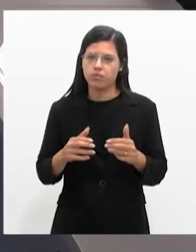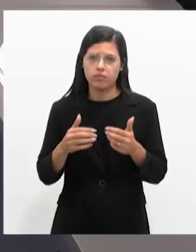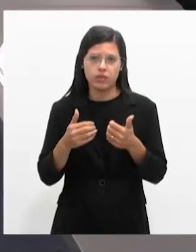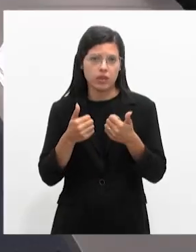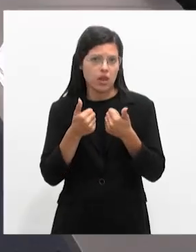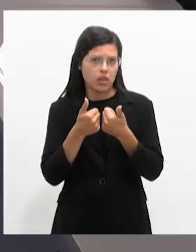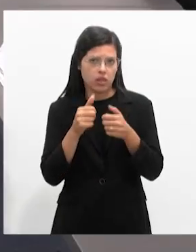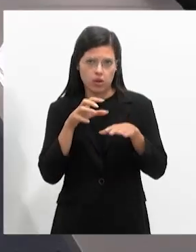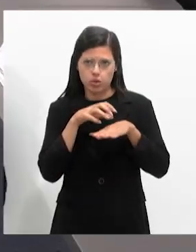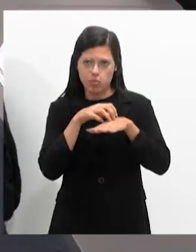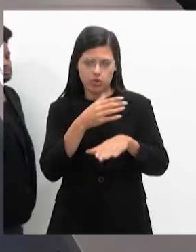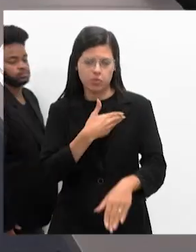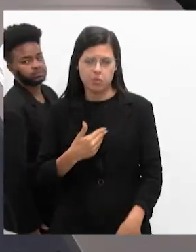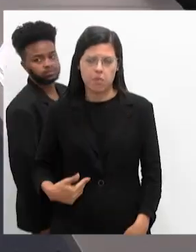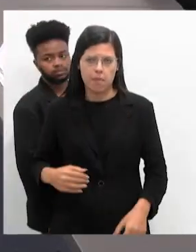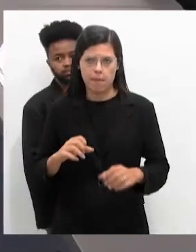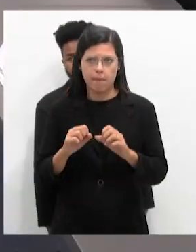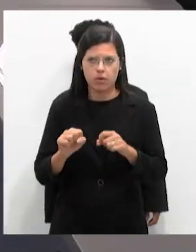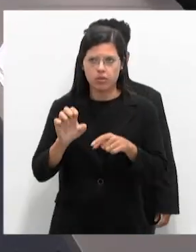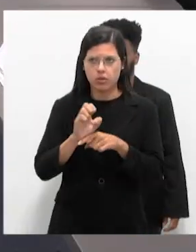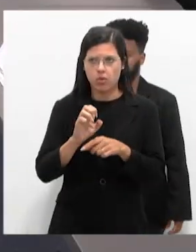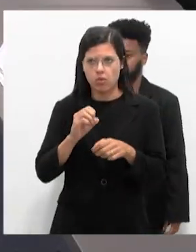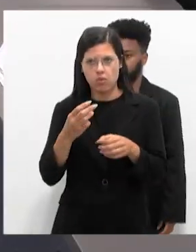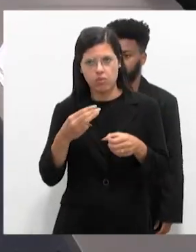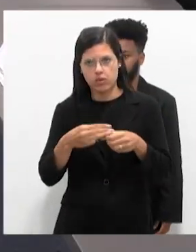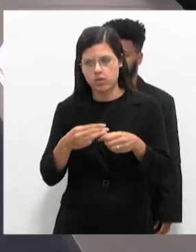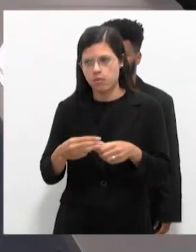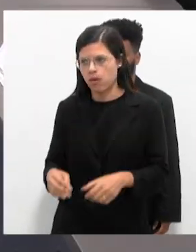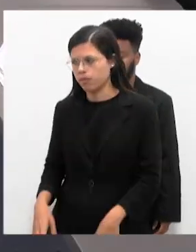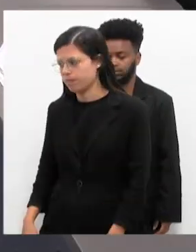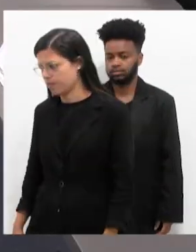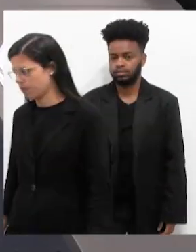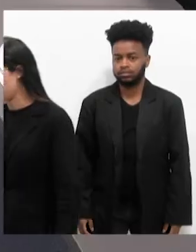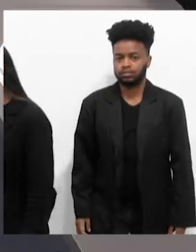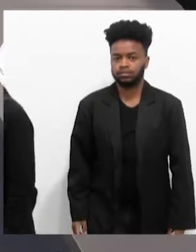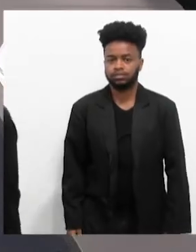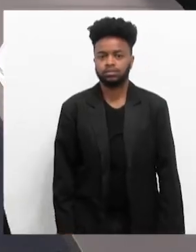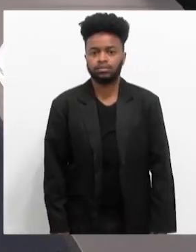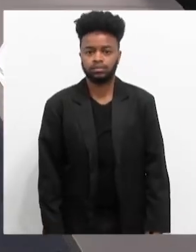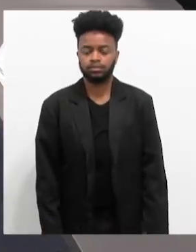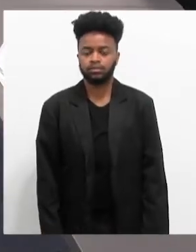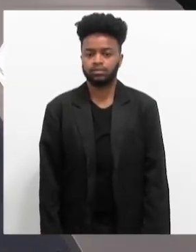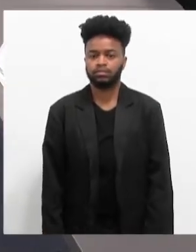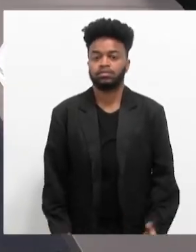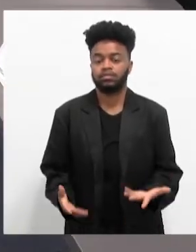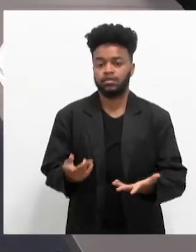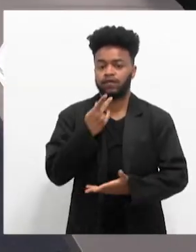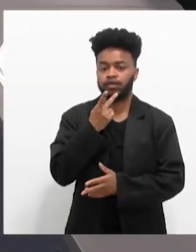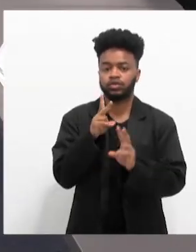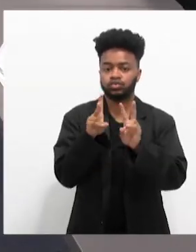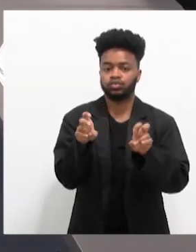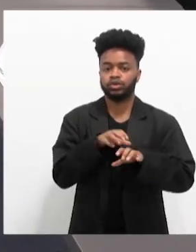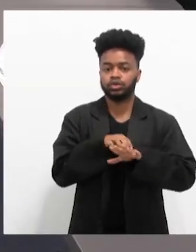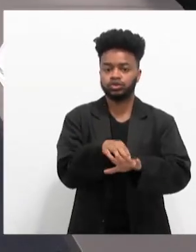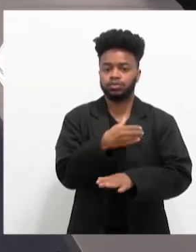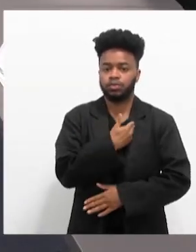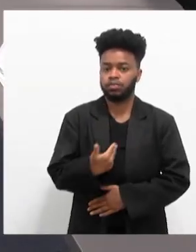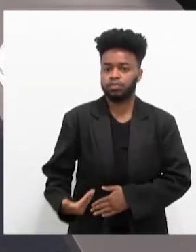pode ser estadual, pode ser municipal. Verdade, é uma dúvida que eu tenho. Quando faz transporte público